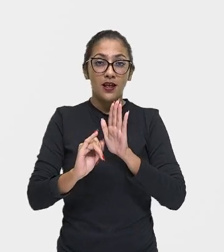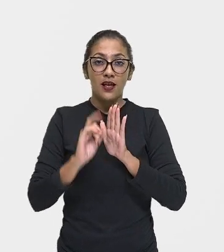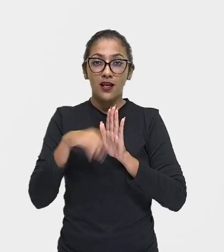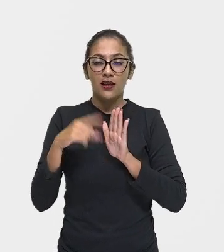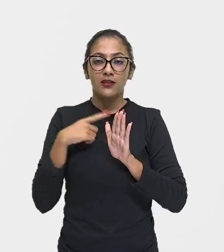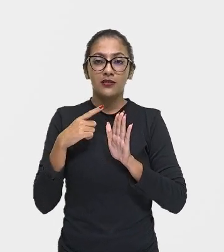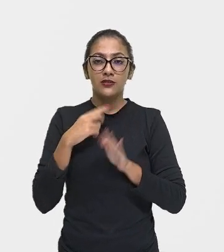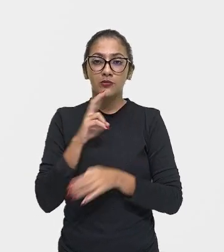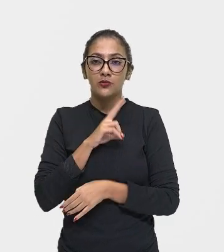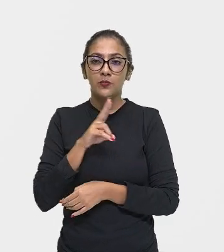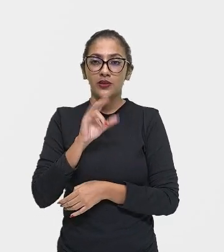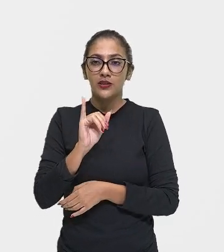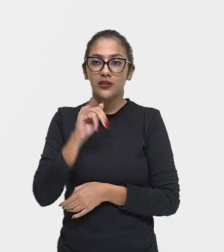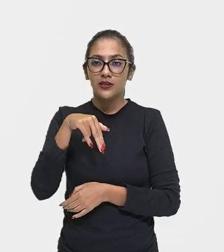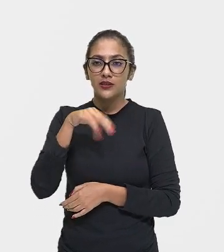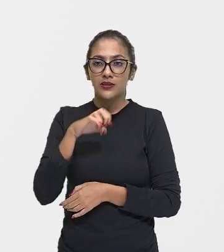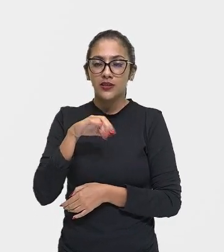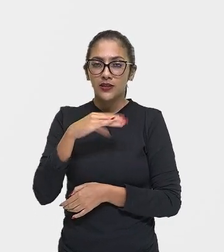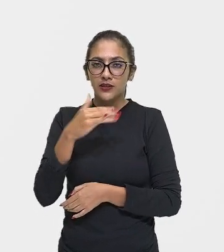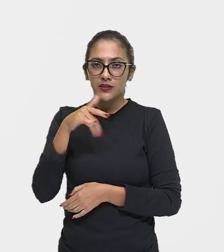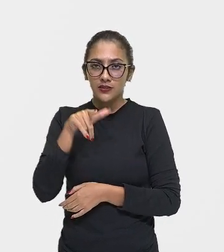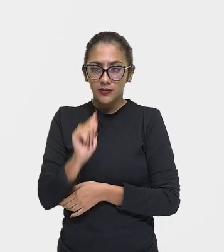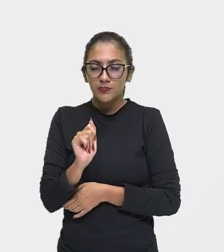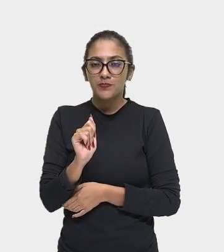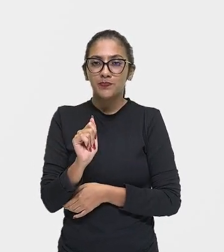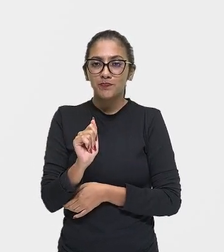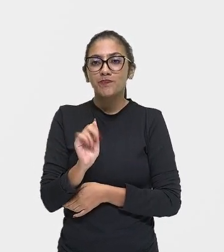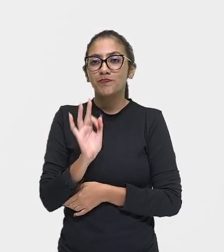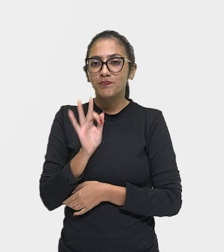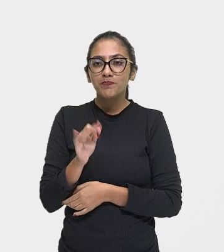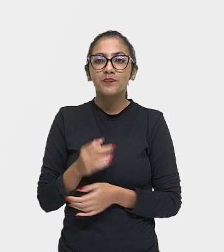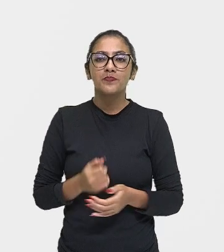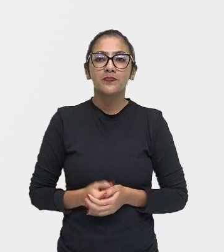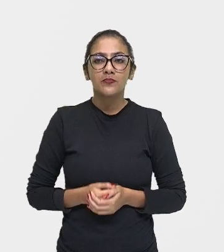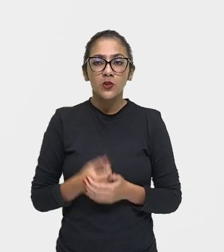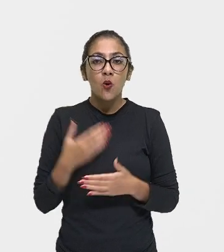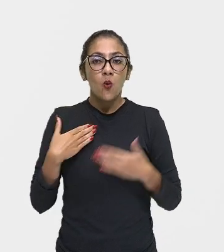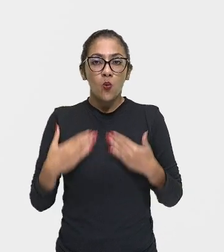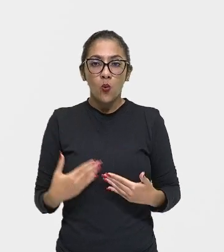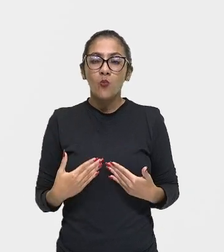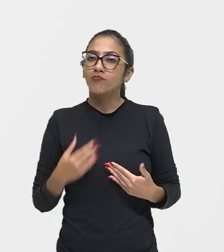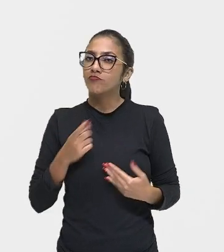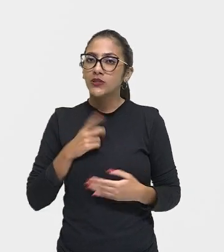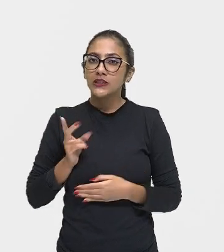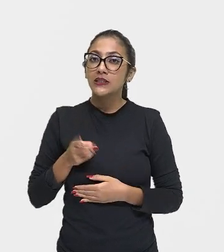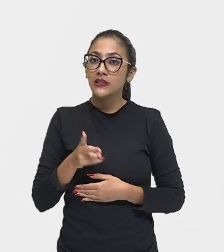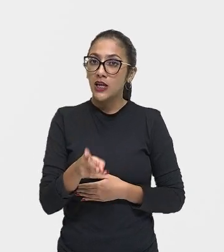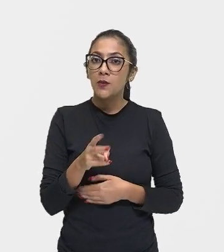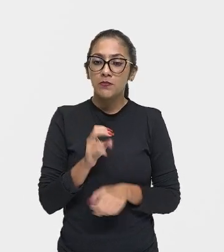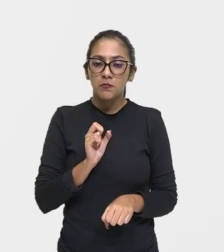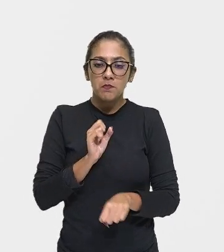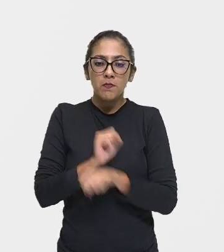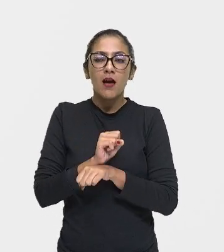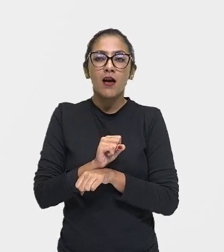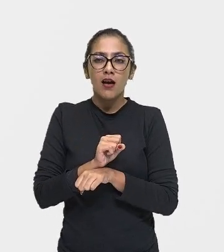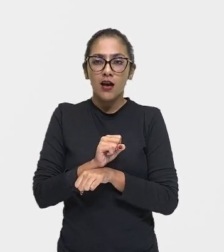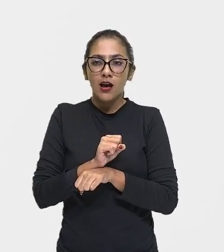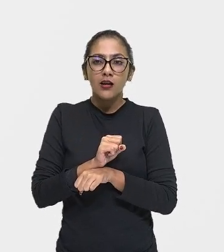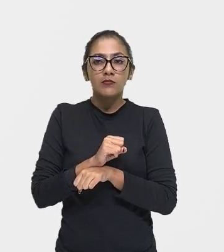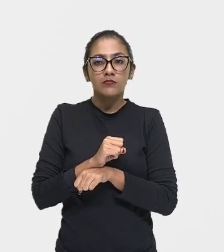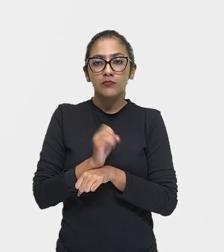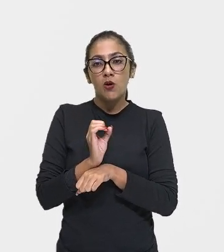chamada de lei da inércia. Todo corpo continua em seu estado de repouso ou